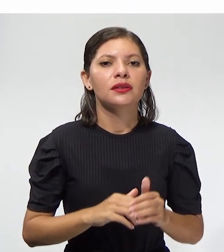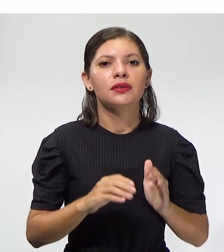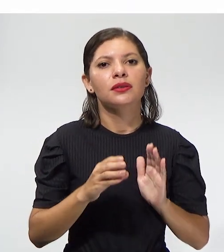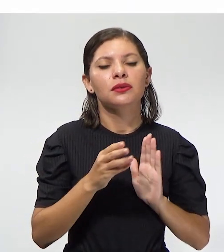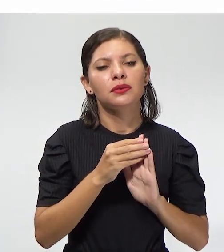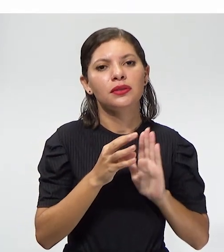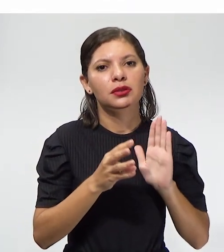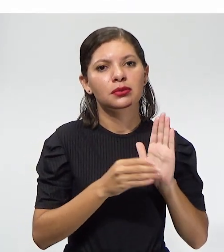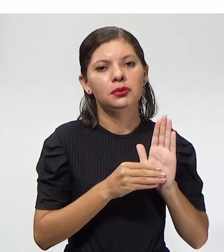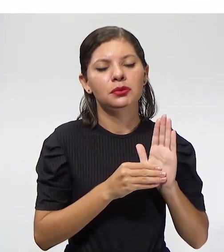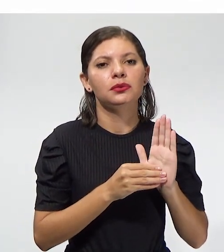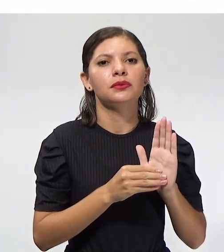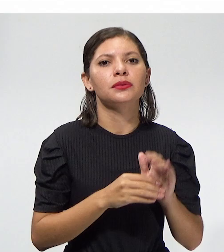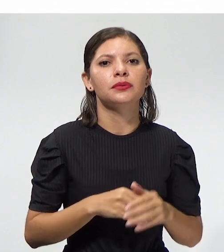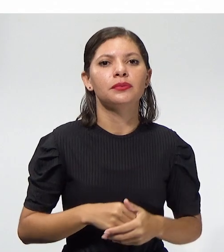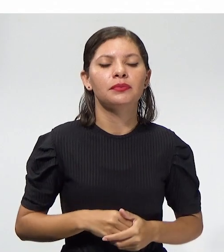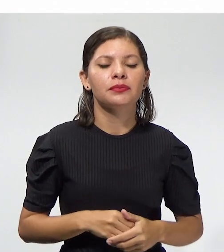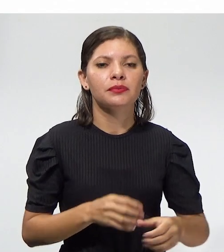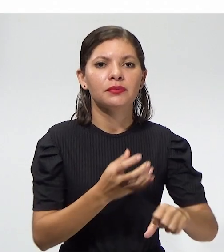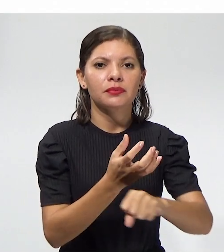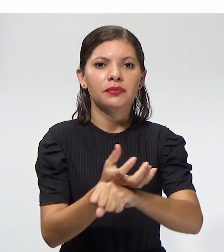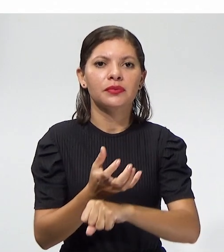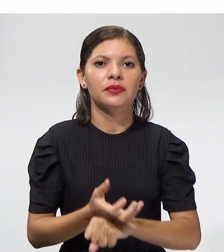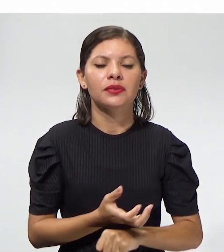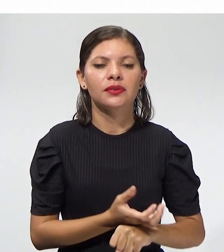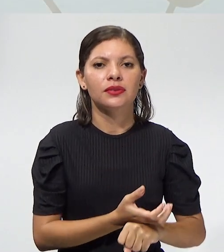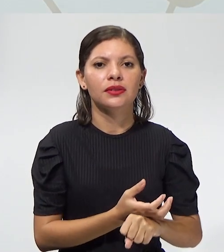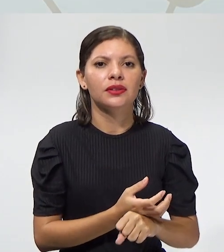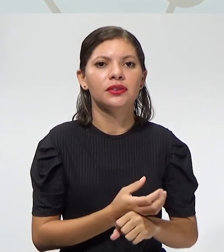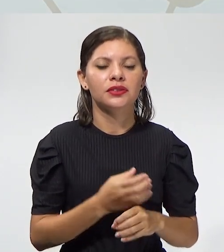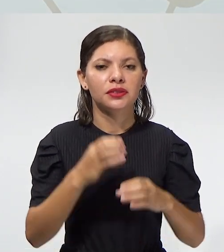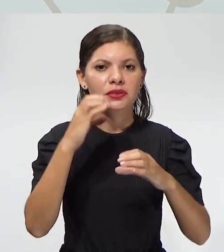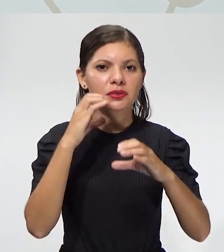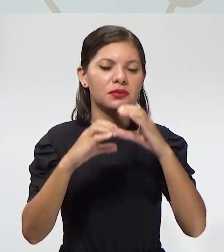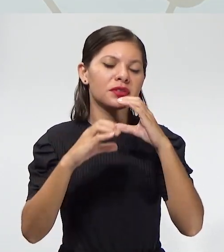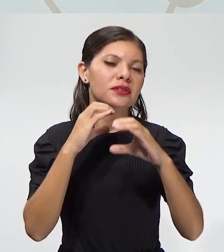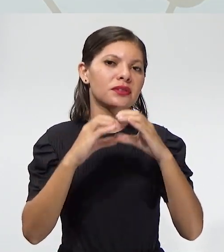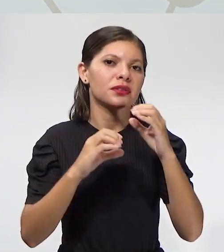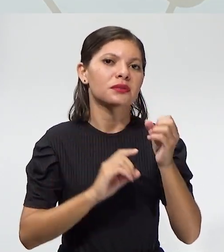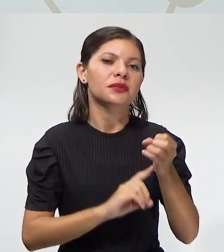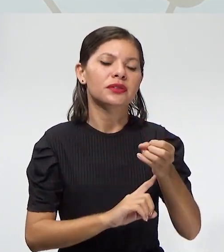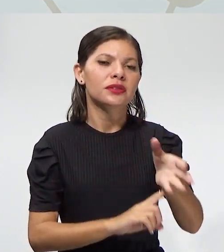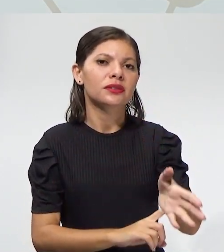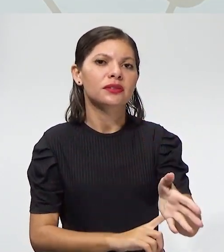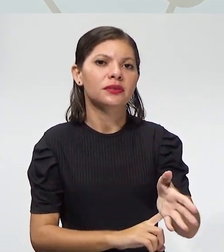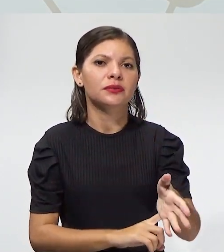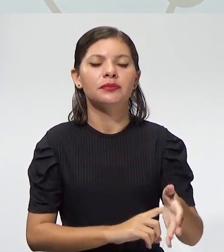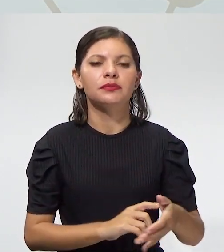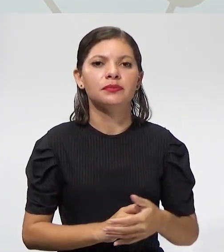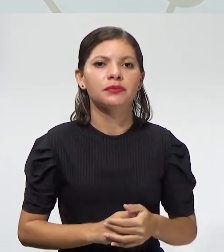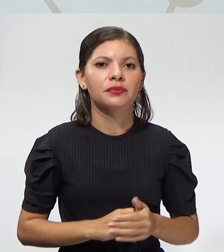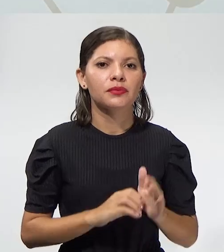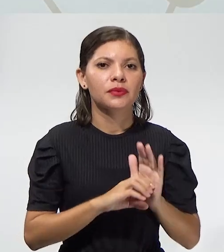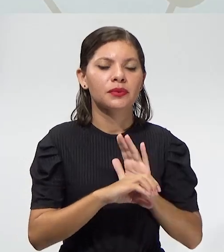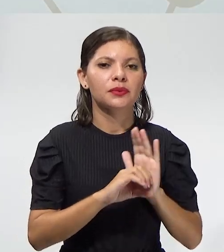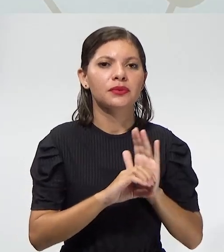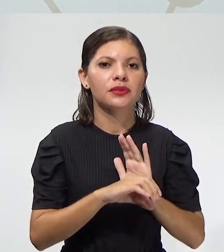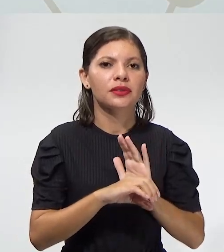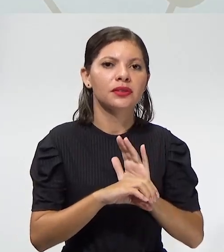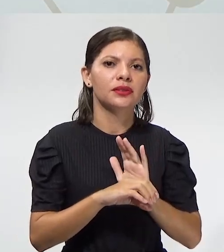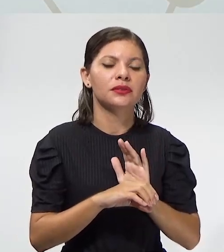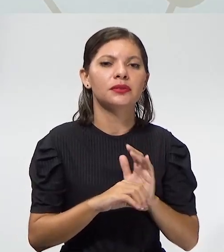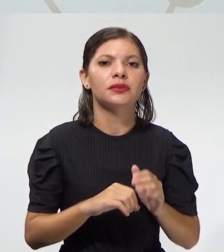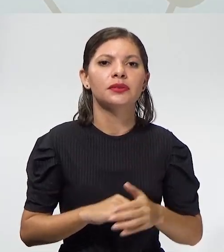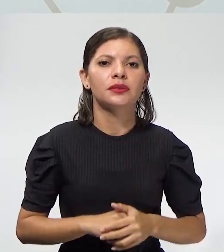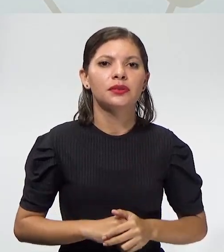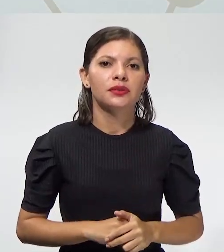trouxe bastante conteúdo sobre interdisciplinaridade, mas a interdisciplinaridade tem que conversar com a extensão, lembrando sempre